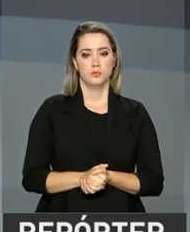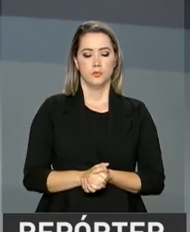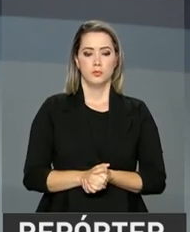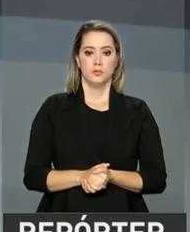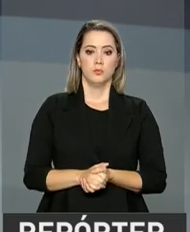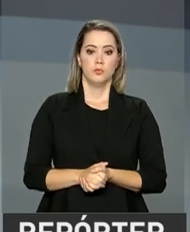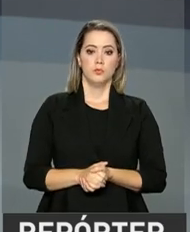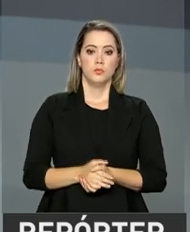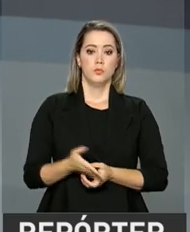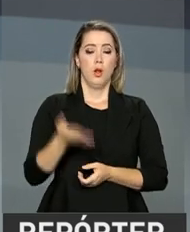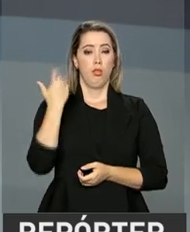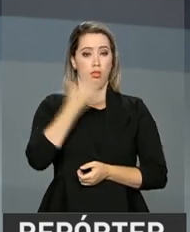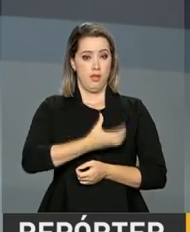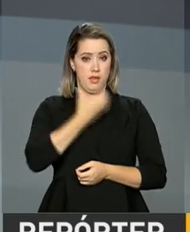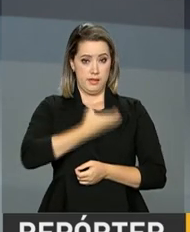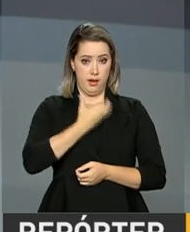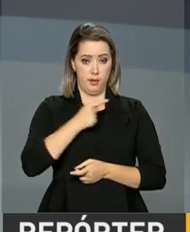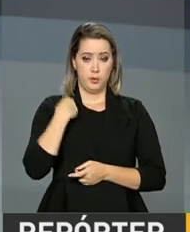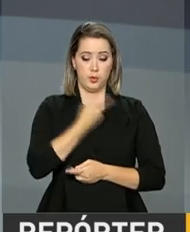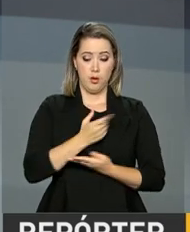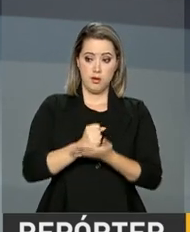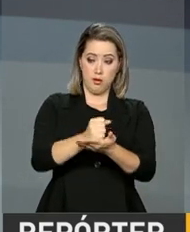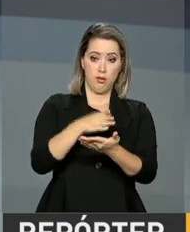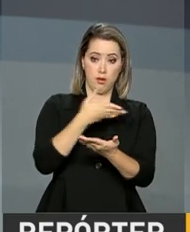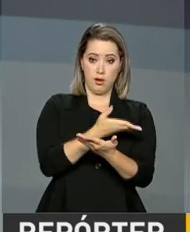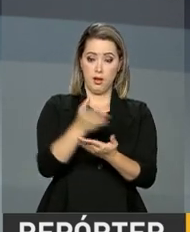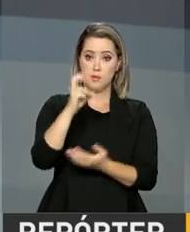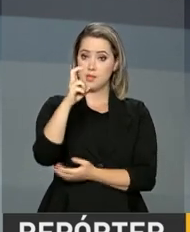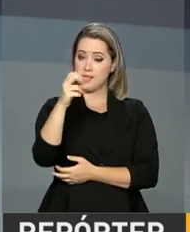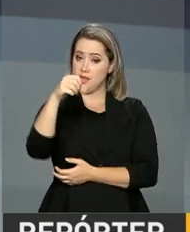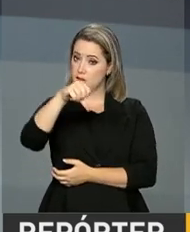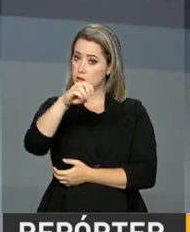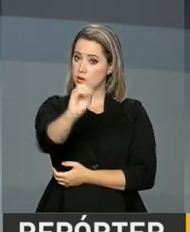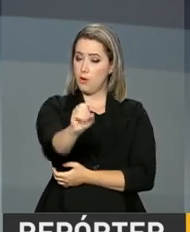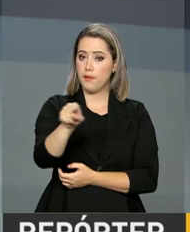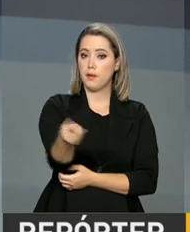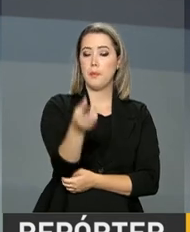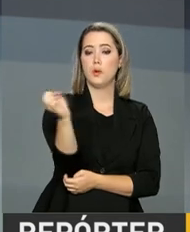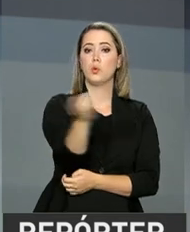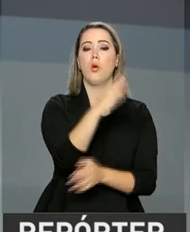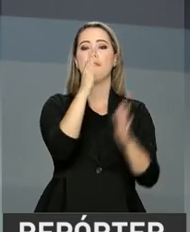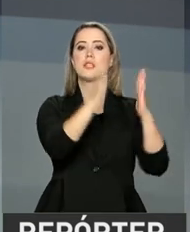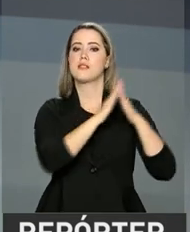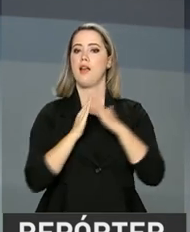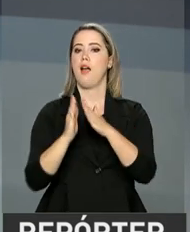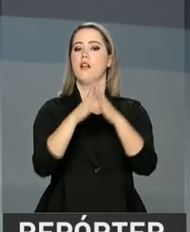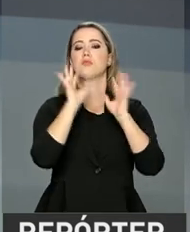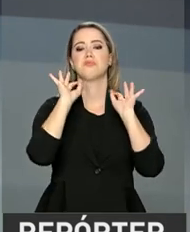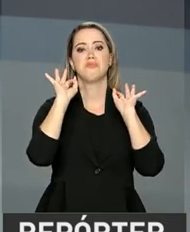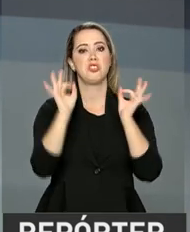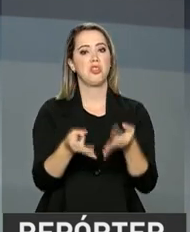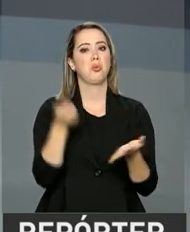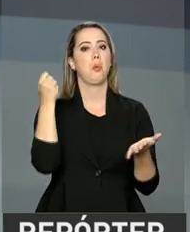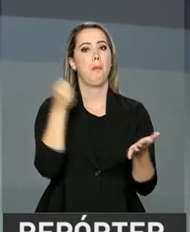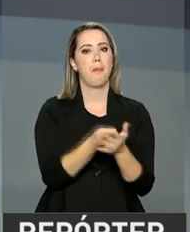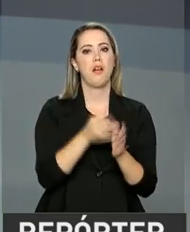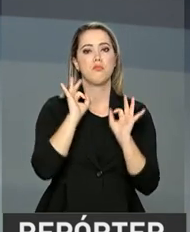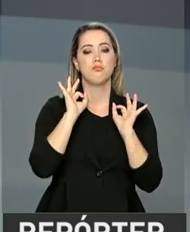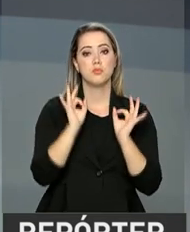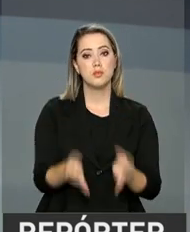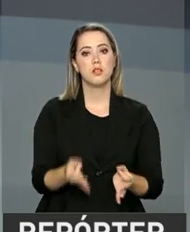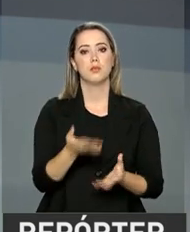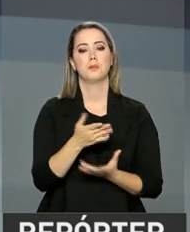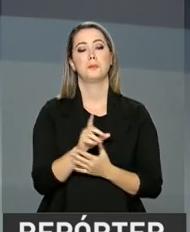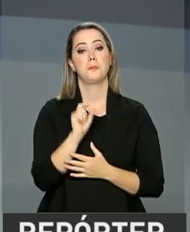até dezembro 590 mil unidades, todas elas com os compromissos saudados pela